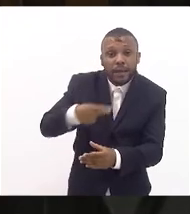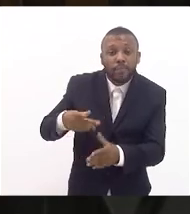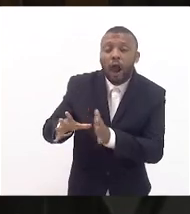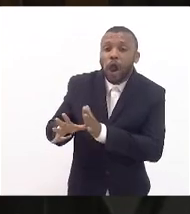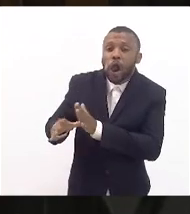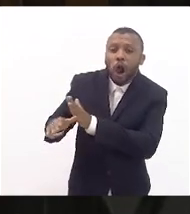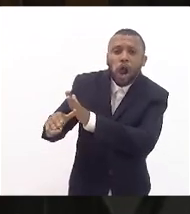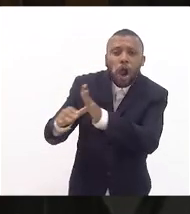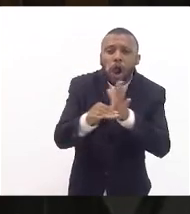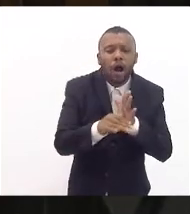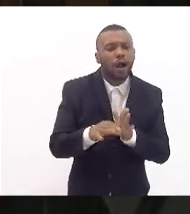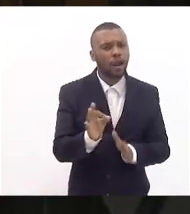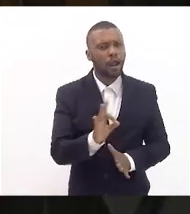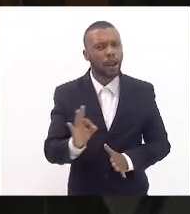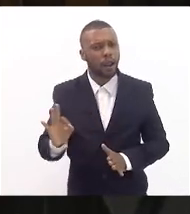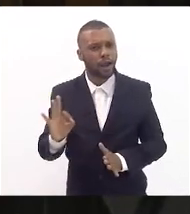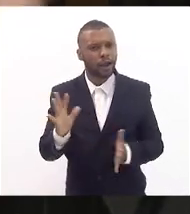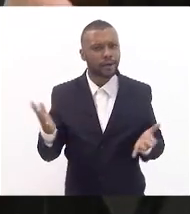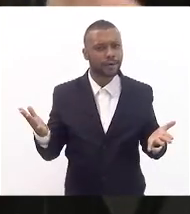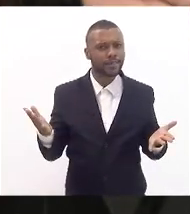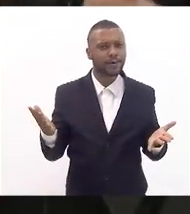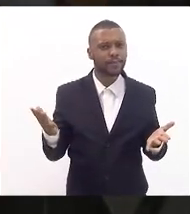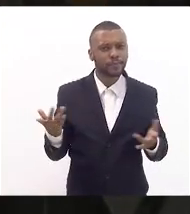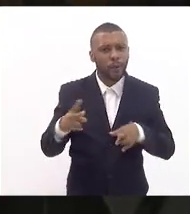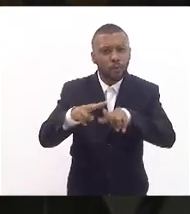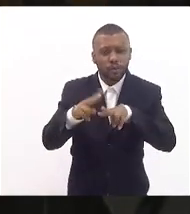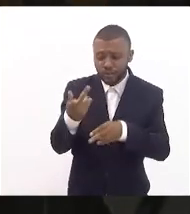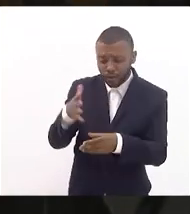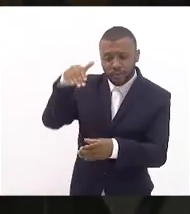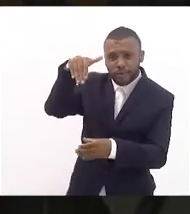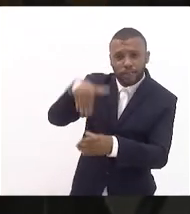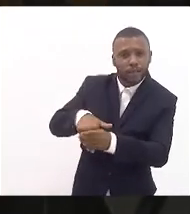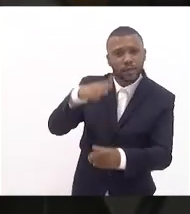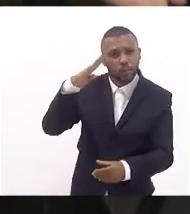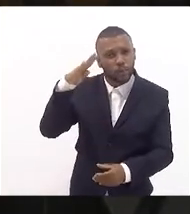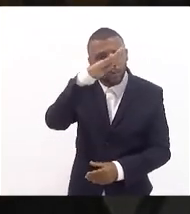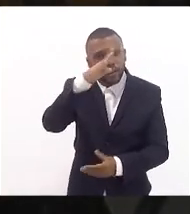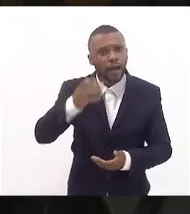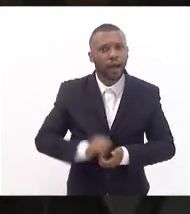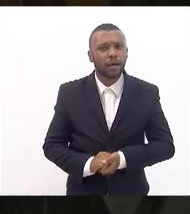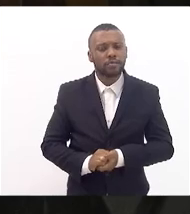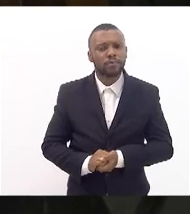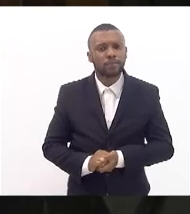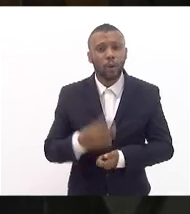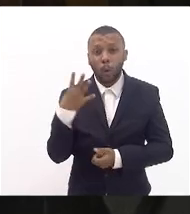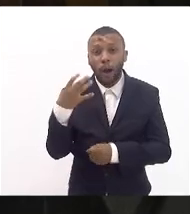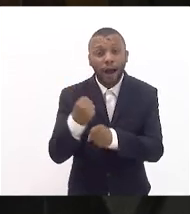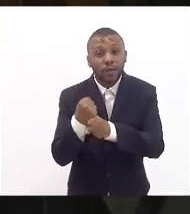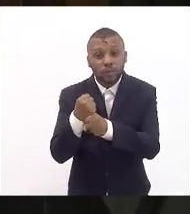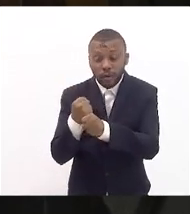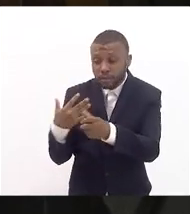não ser ladrão. Para isso que eu votei no Bolsonaro. Nós estamos indo para 4 anos.